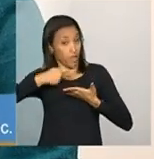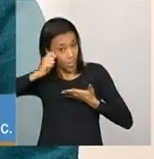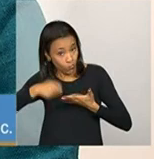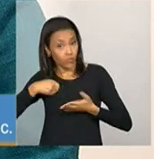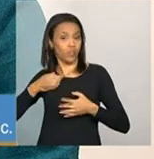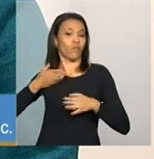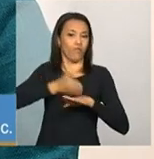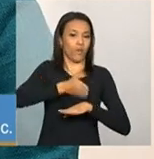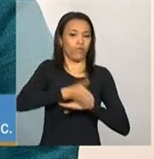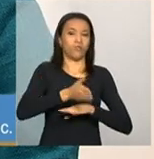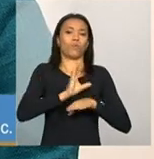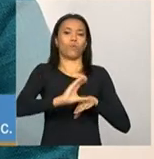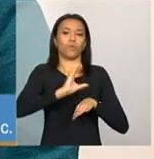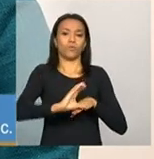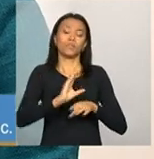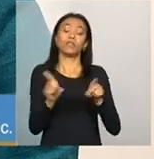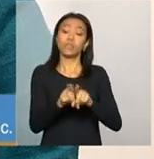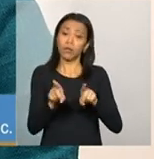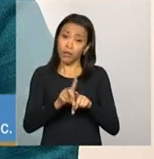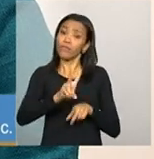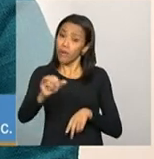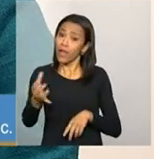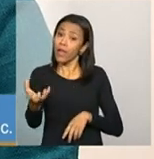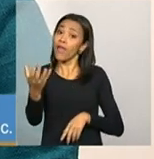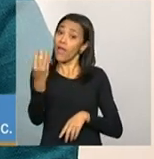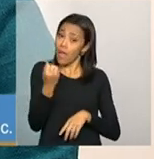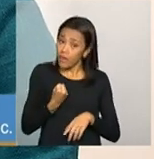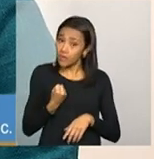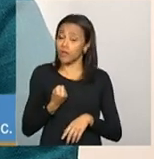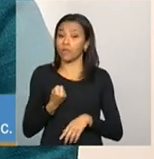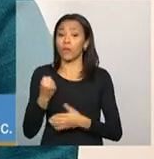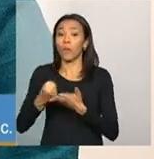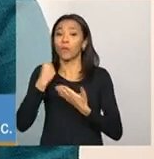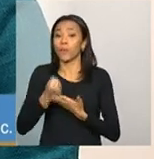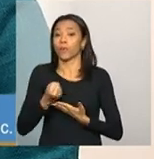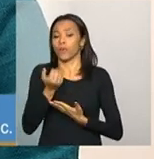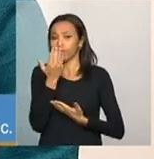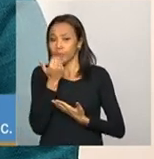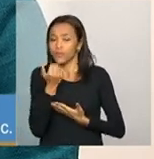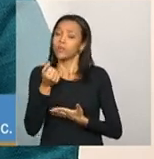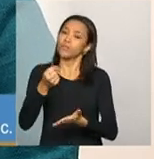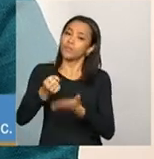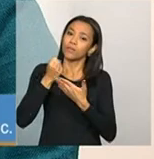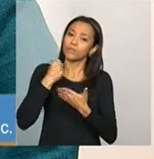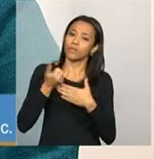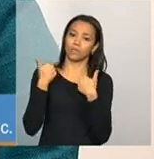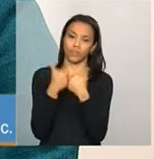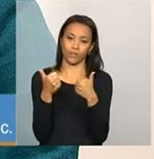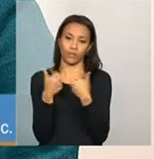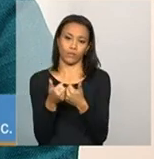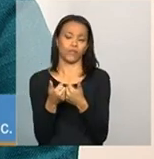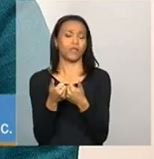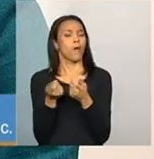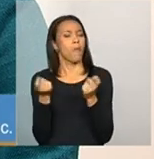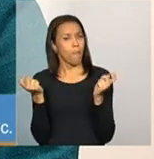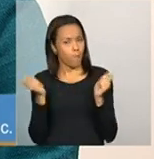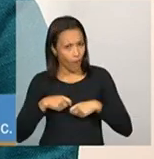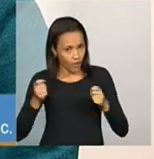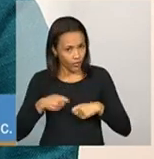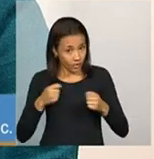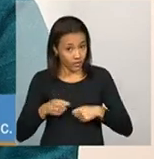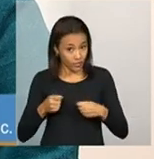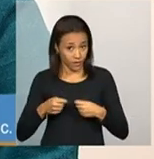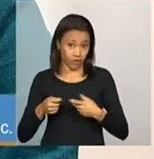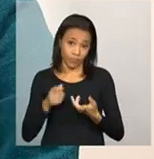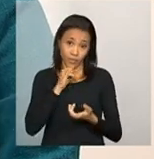curso e receberá o auxílio alimentação e o auxílio transporte. Esse auxílio tanto pode ser repassado na forma de